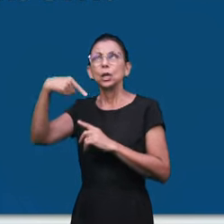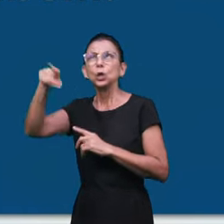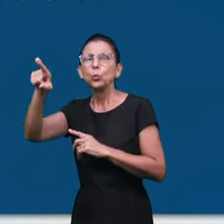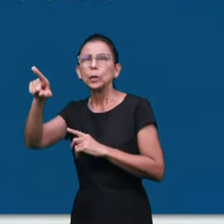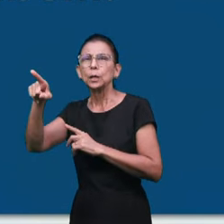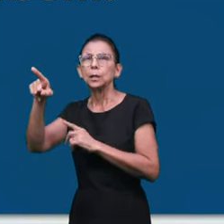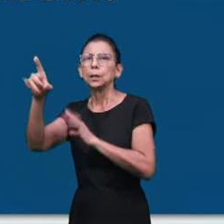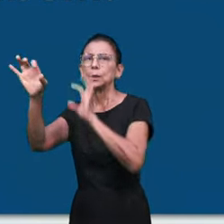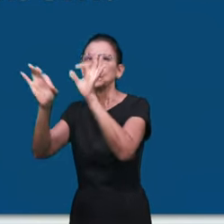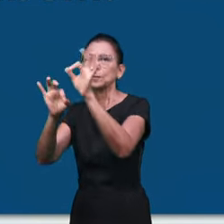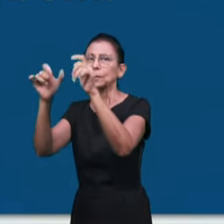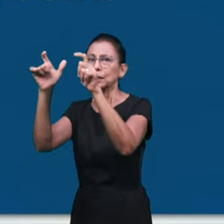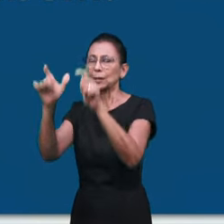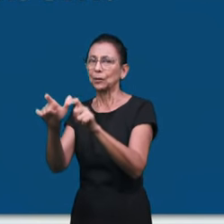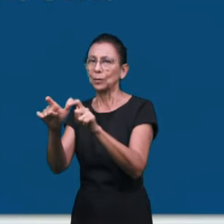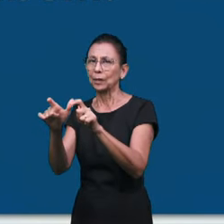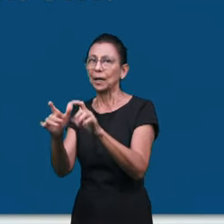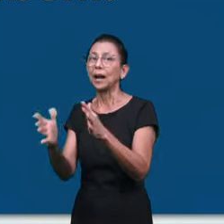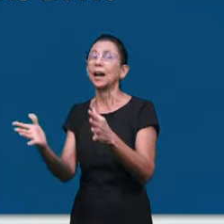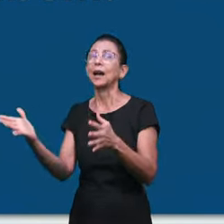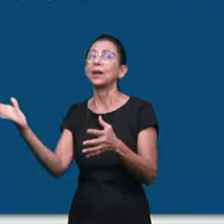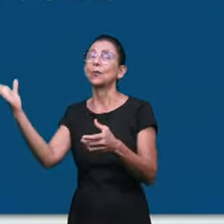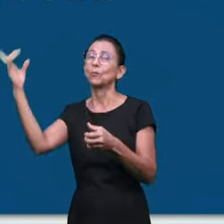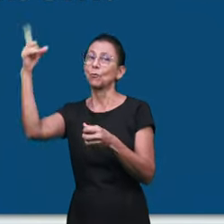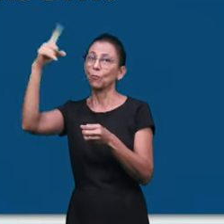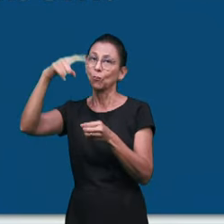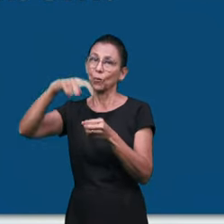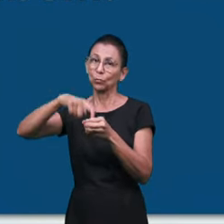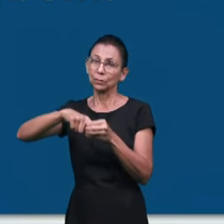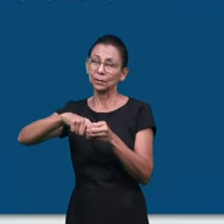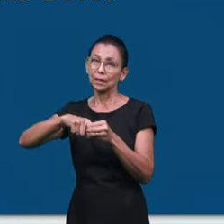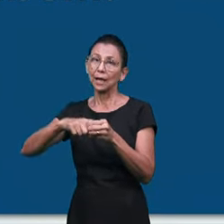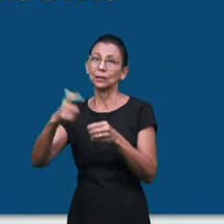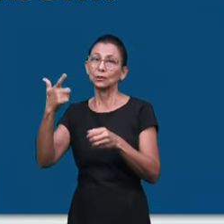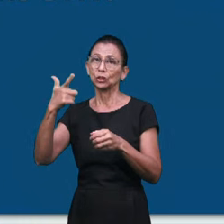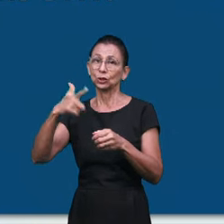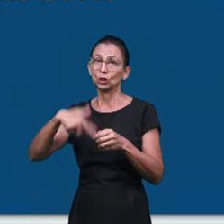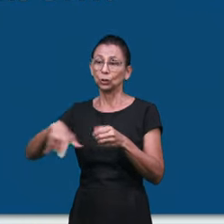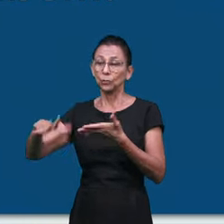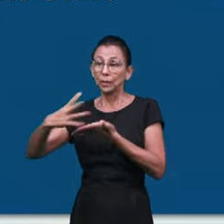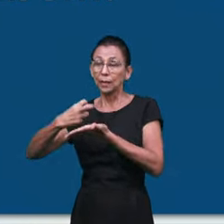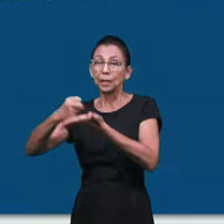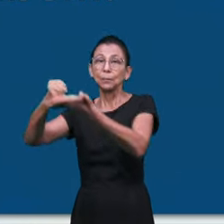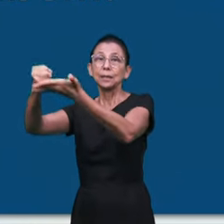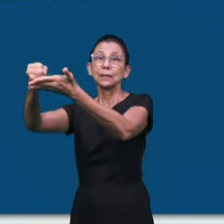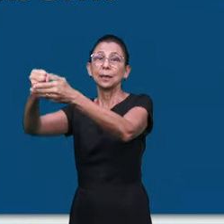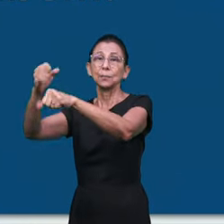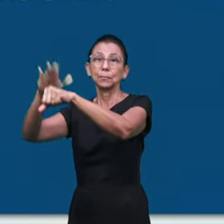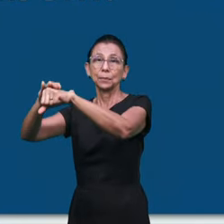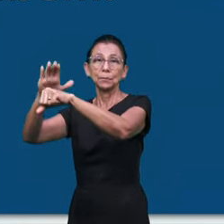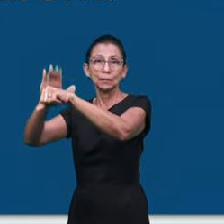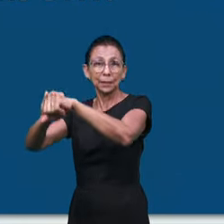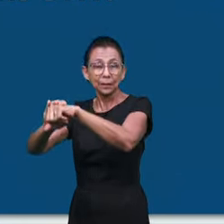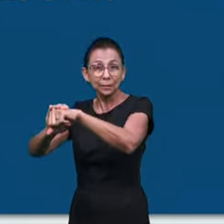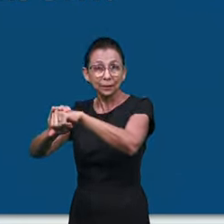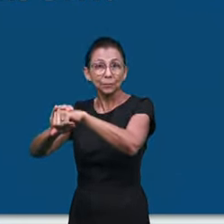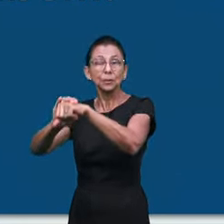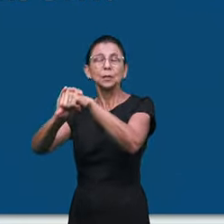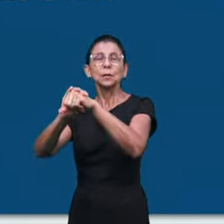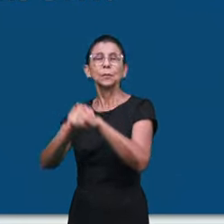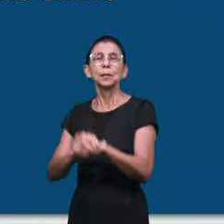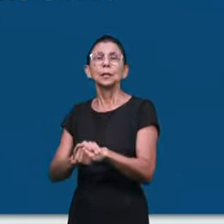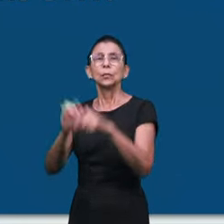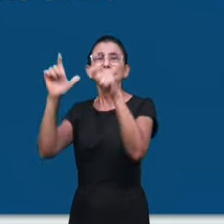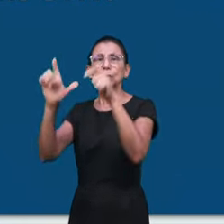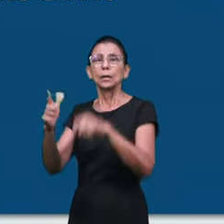lugar, virei outra vez e vos levarei para mim mesmo, para que onde eu